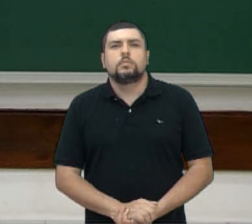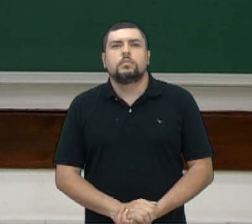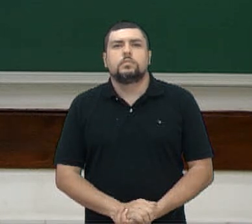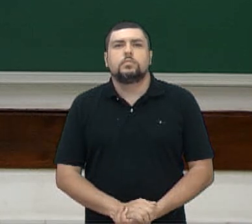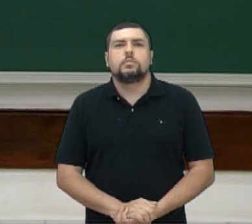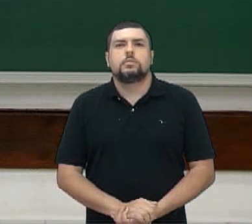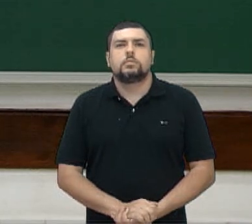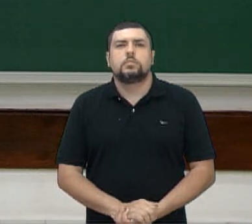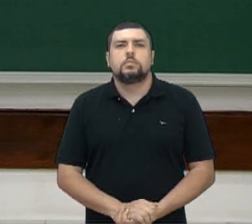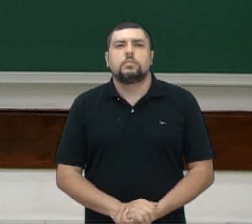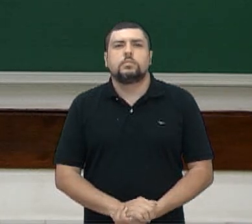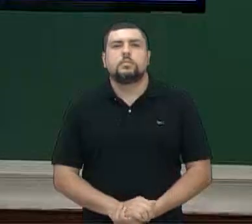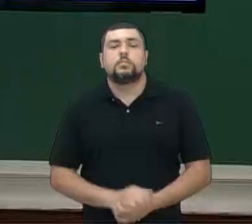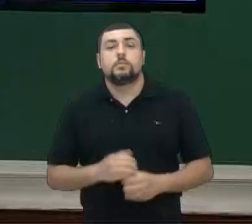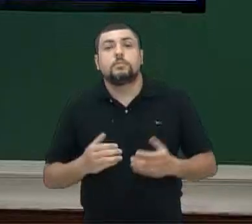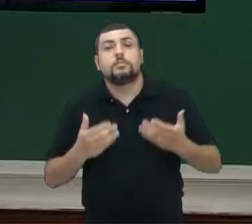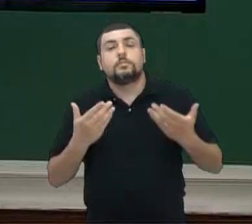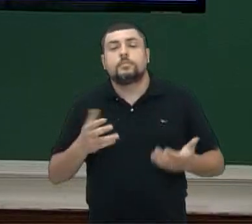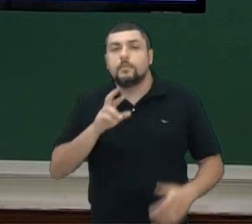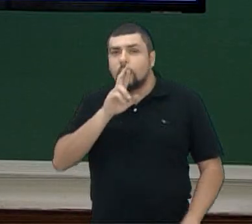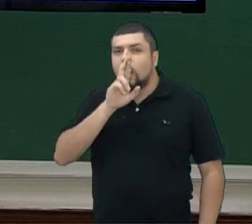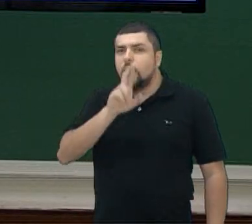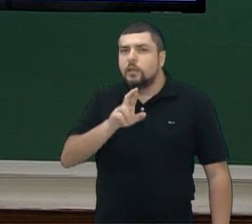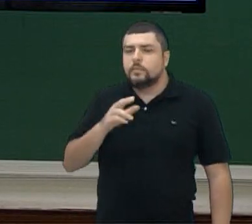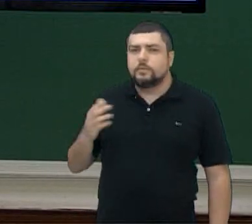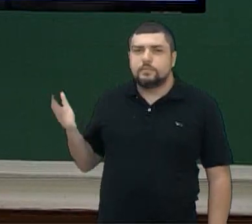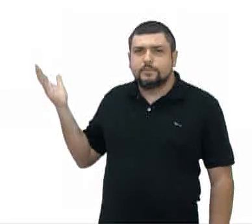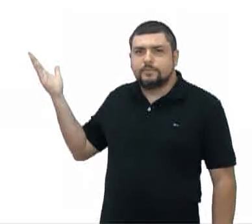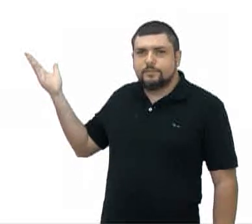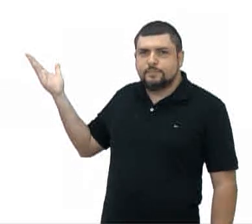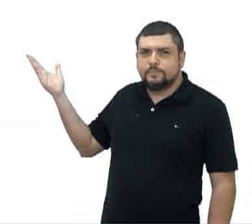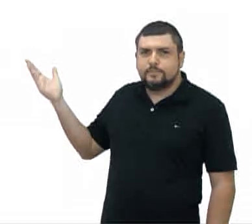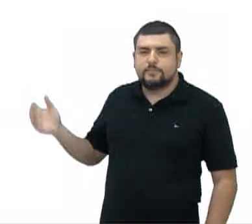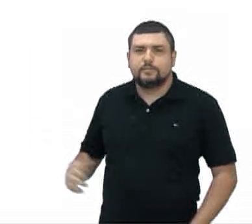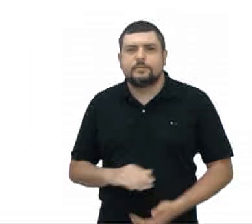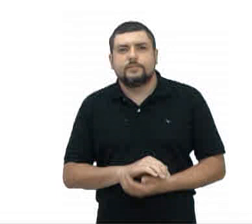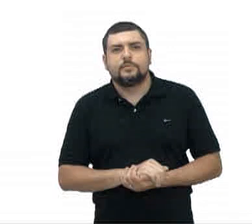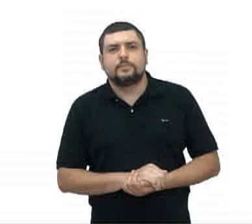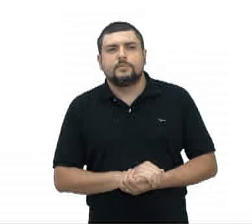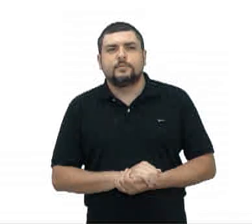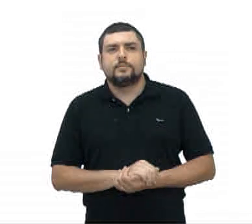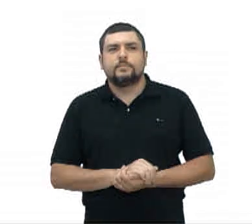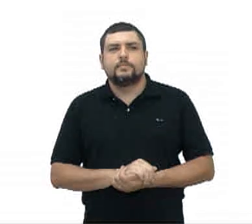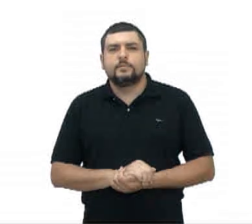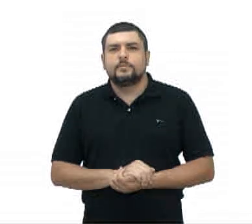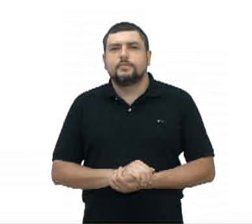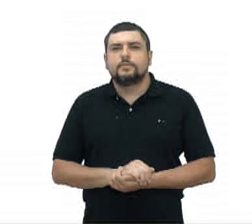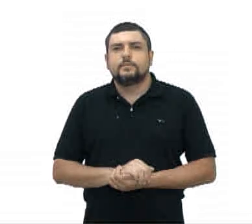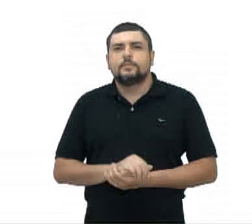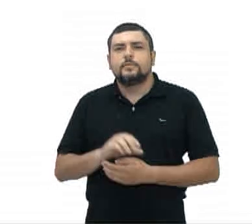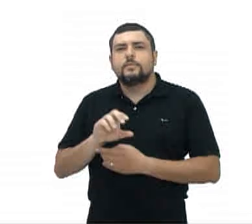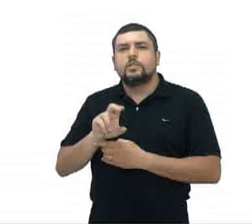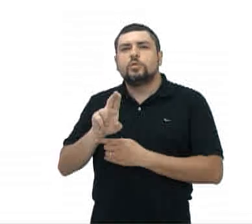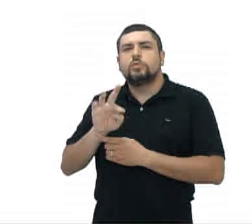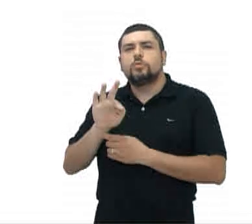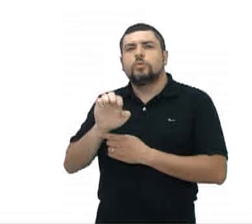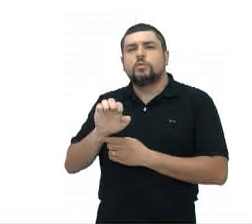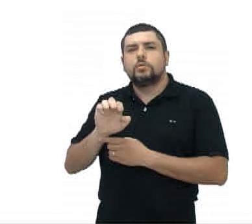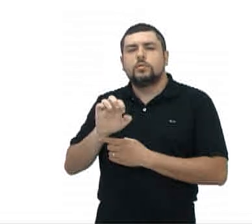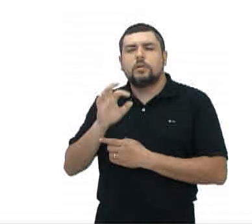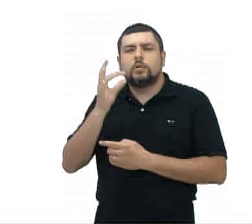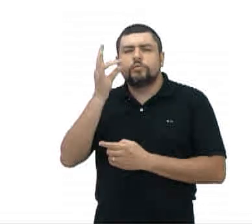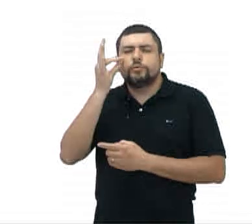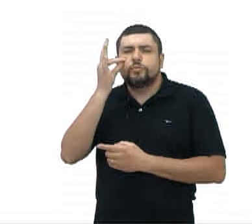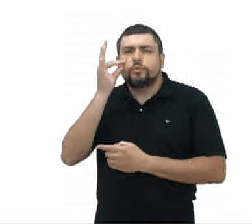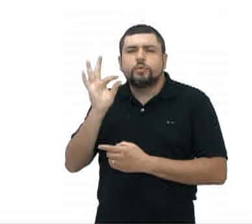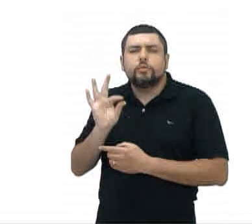Vamos ver as nossas respostas aqui então. Qual é o adjetivo? It's cute. Cute, bonitinho, fofinho. Esse adjetivo ele tem